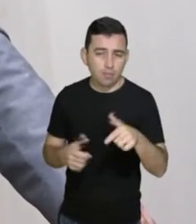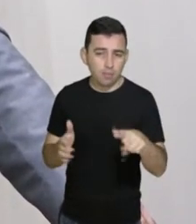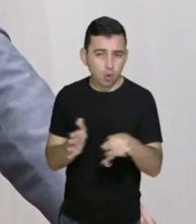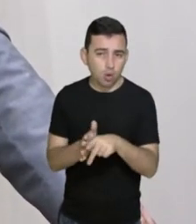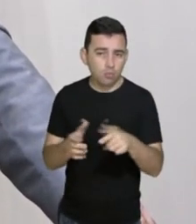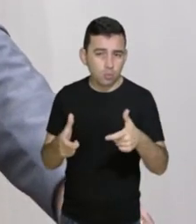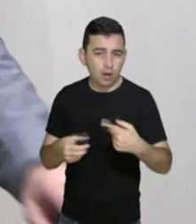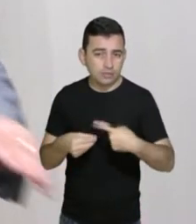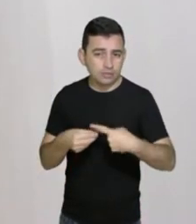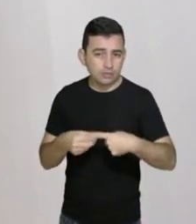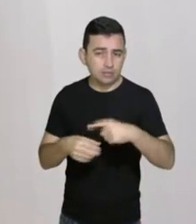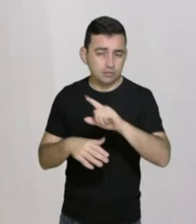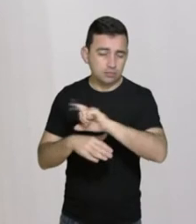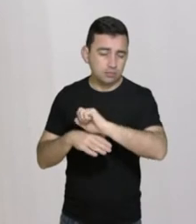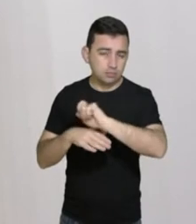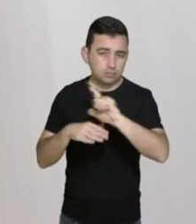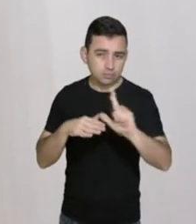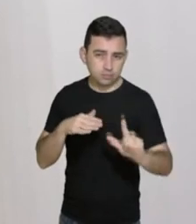eu,